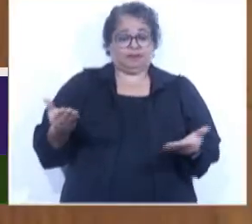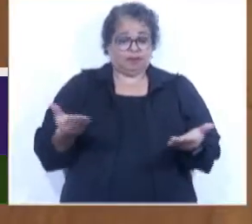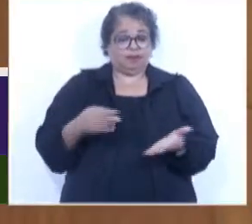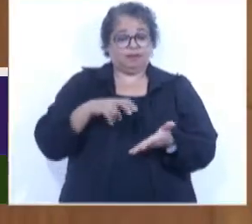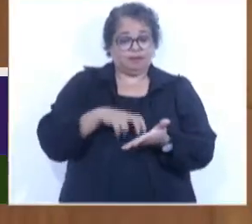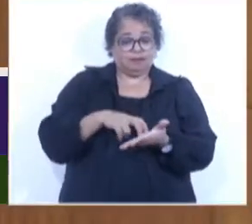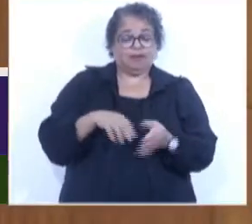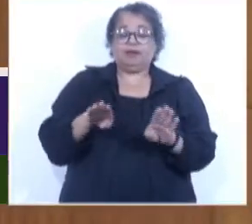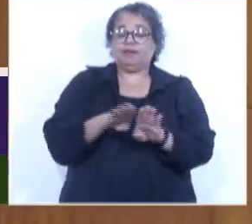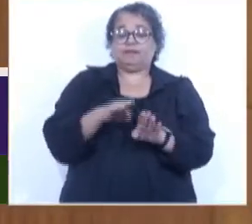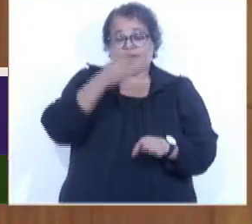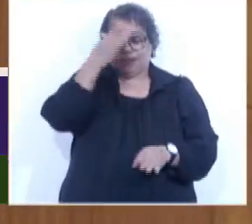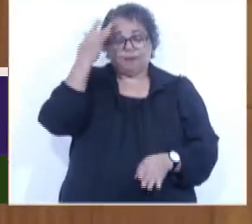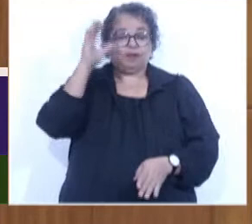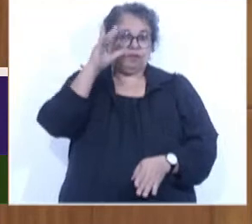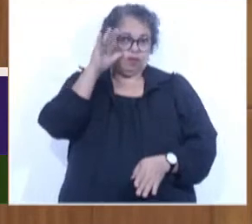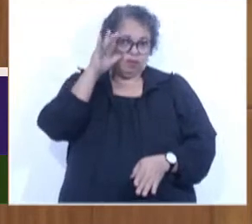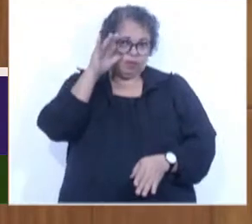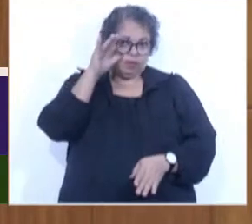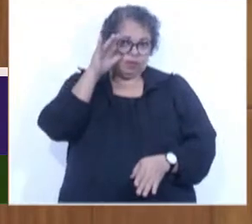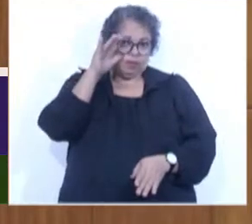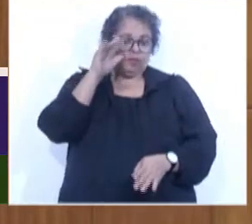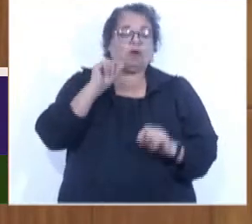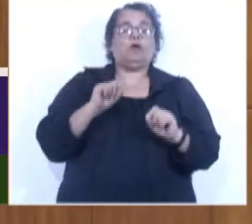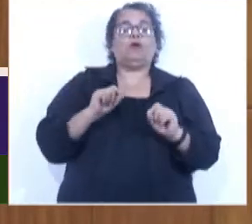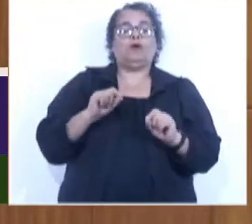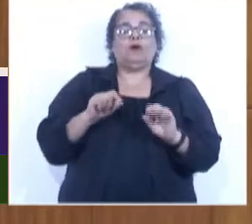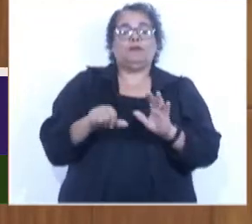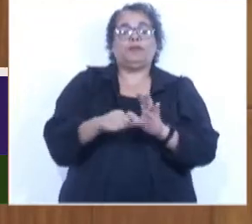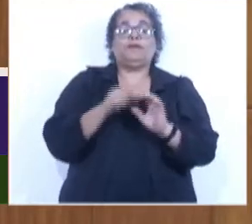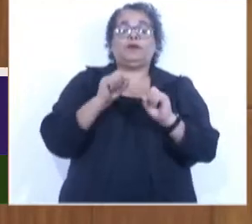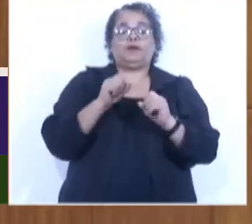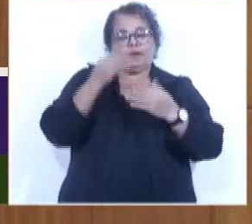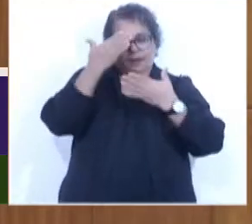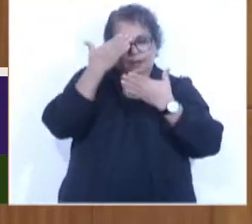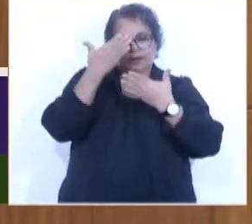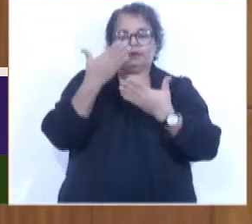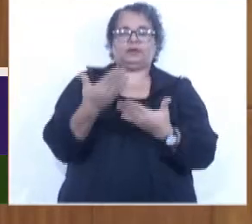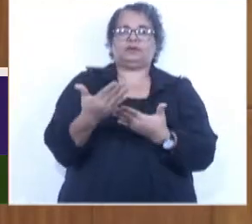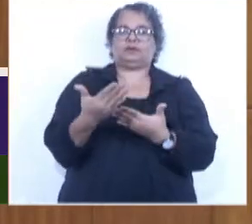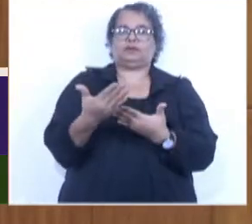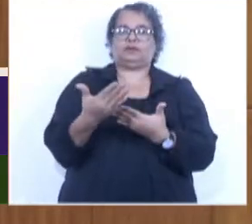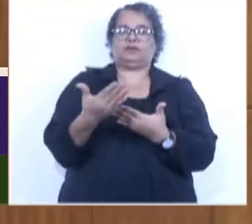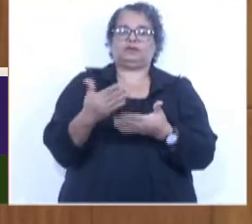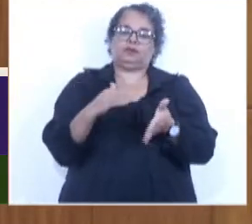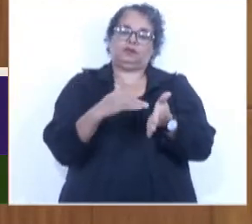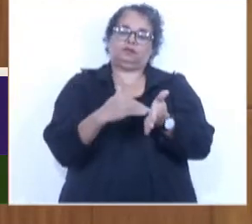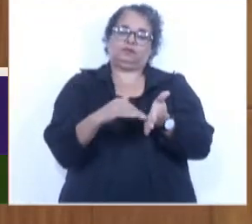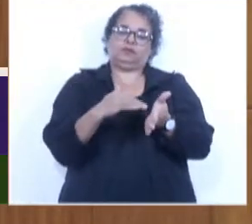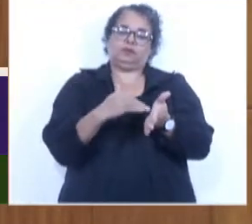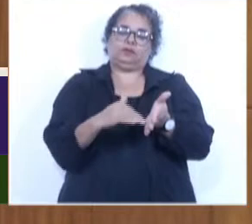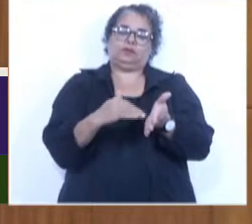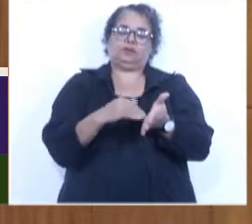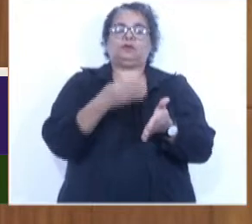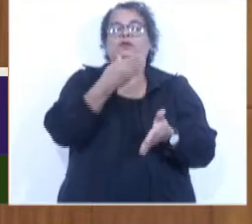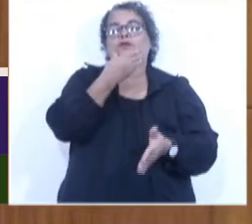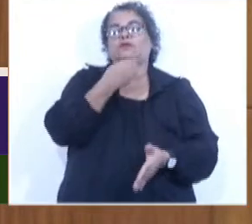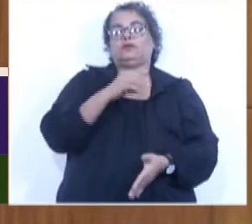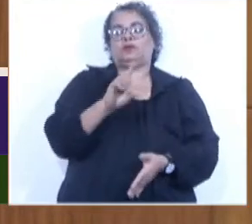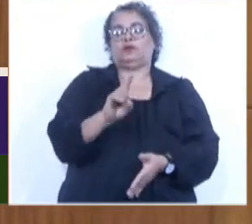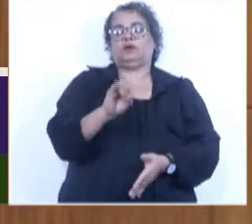que nos acompanha eu venho aqui primeiramente agradecer ao secretário de Volnei